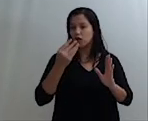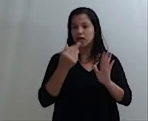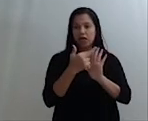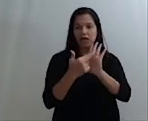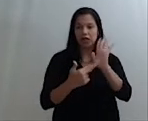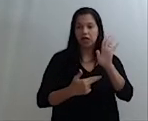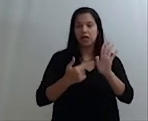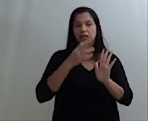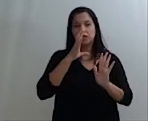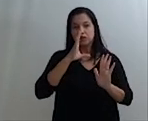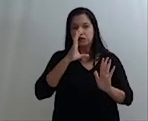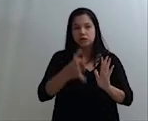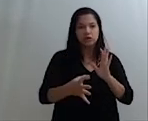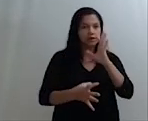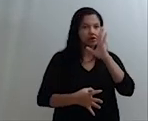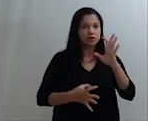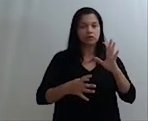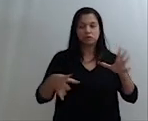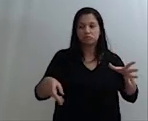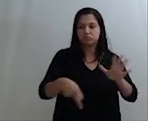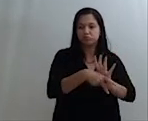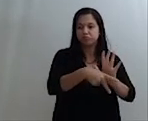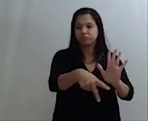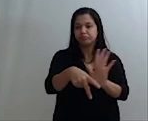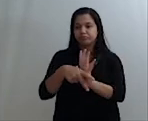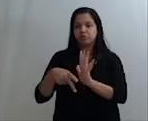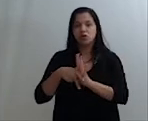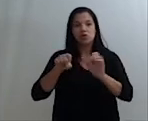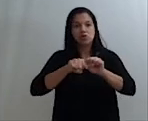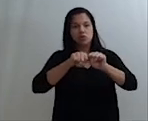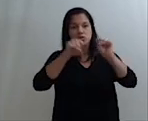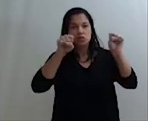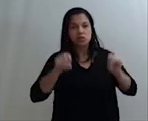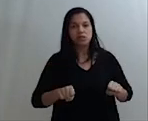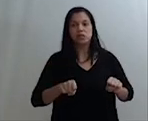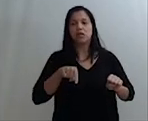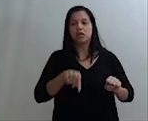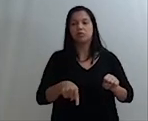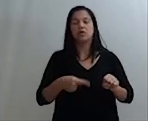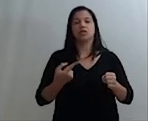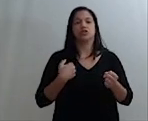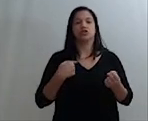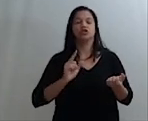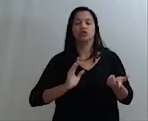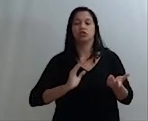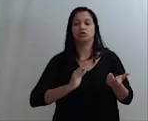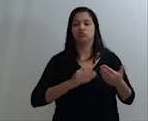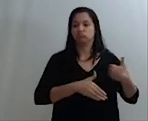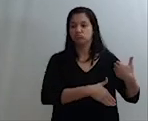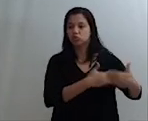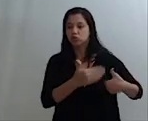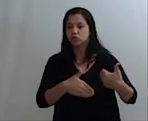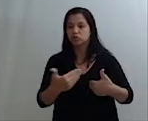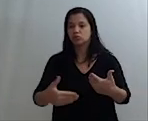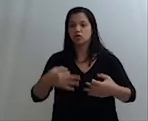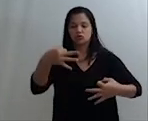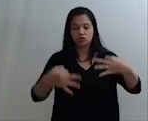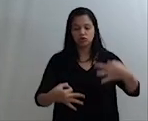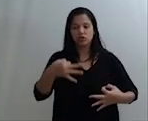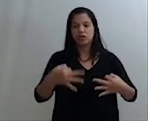tema e as seguidas mudanças no sistema processual brasileiro para se se encaminham nessa direção